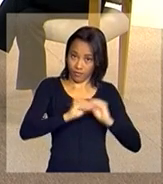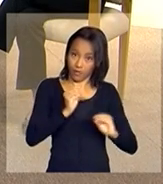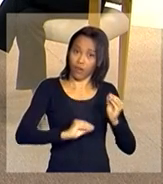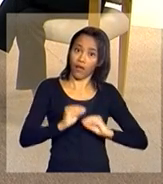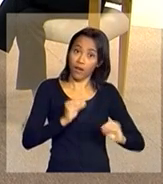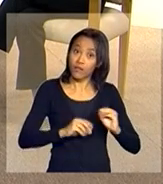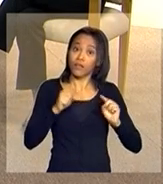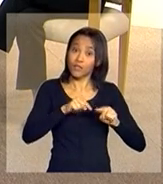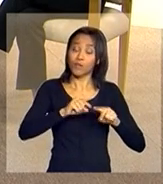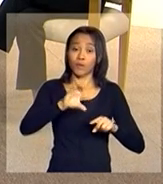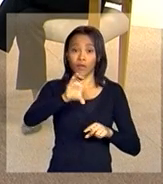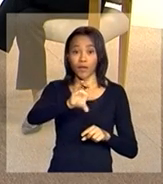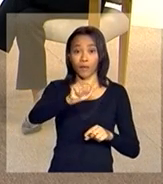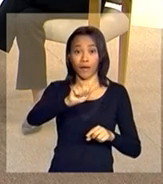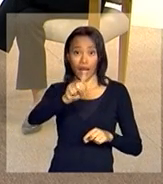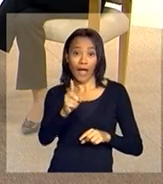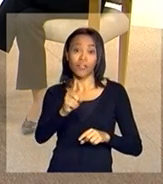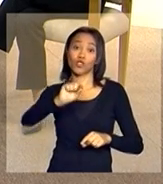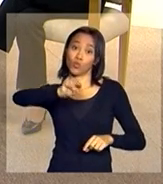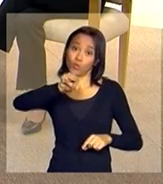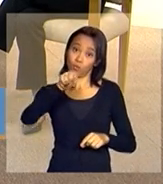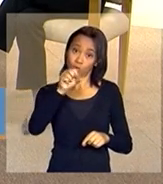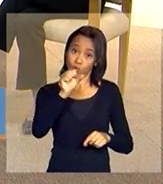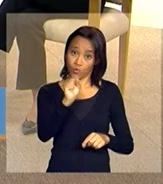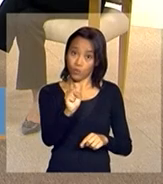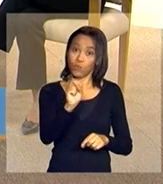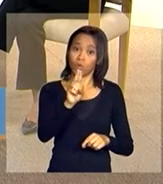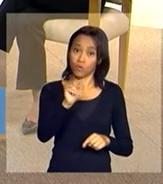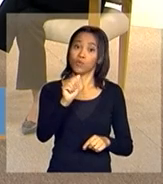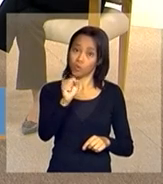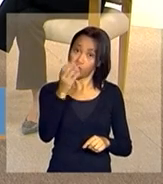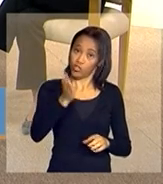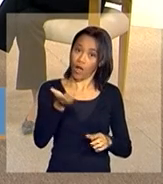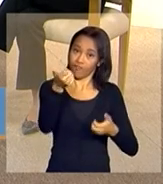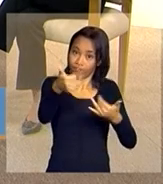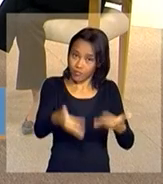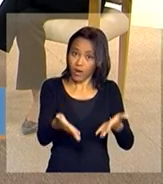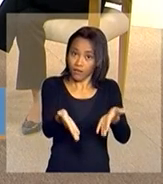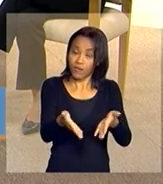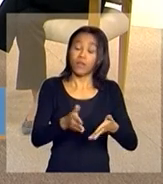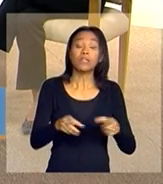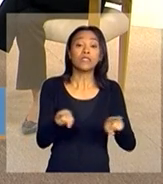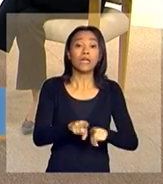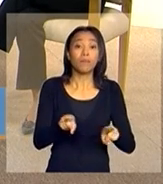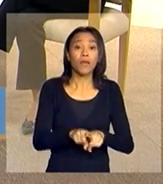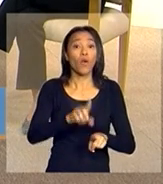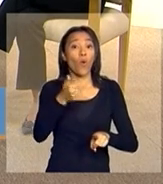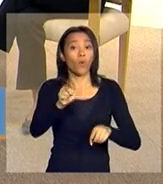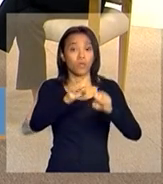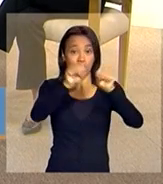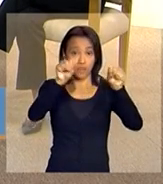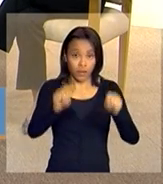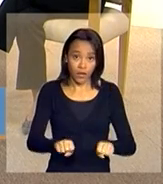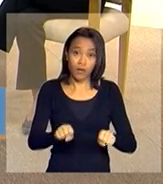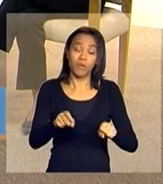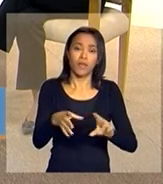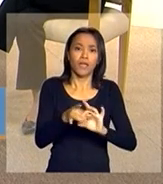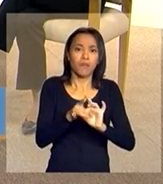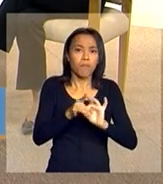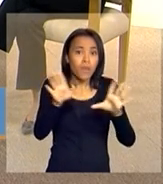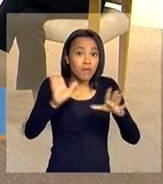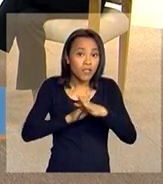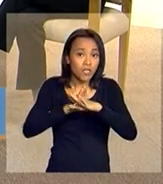do sistema único de assistência social que é o cads Como você mesmo disse o sistema de autenticação e autorização que é o